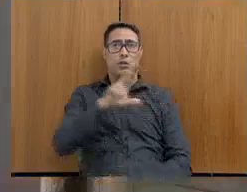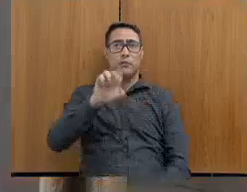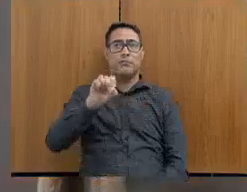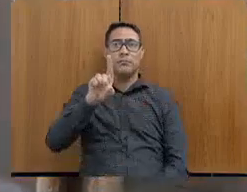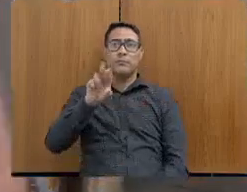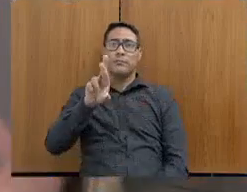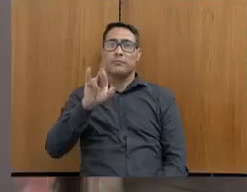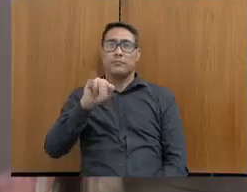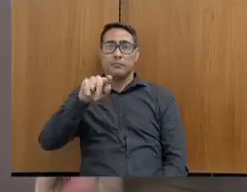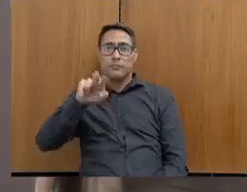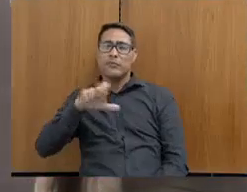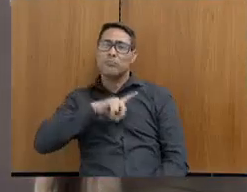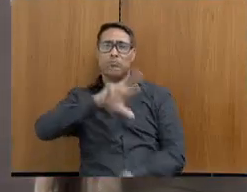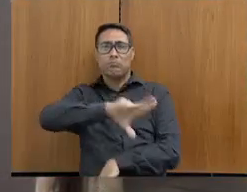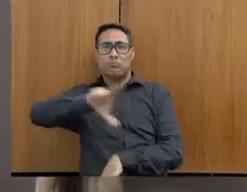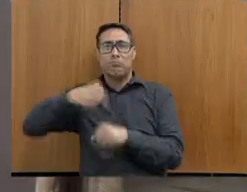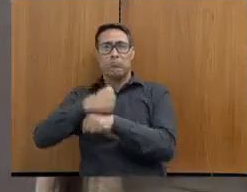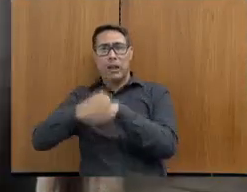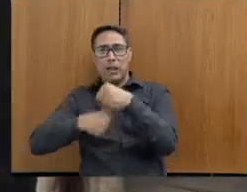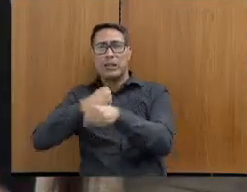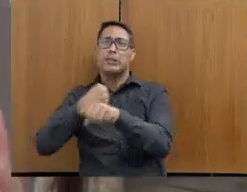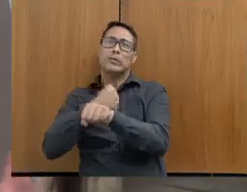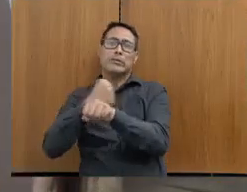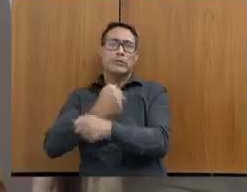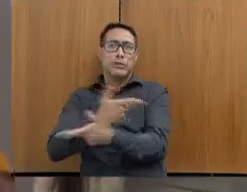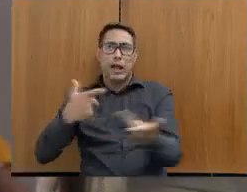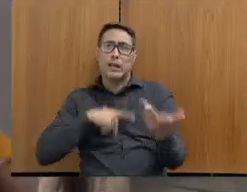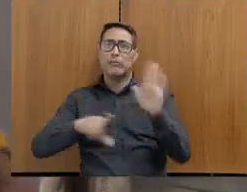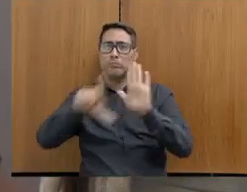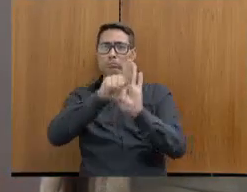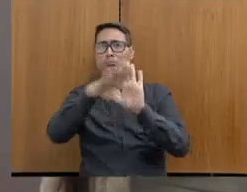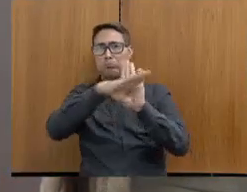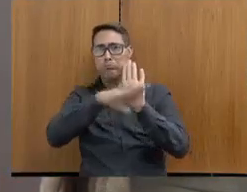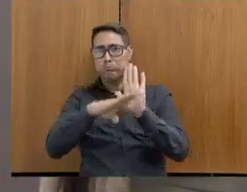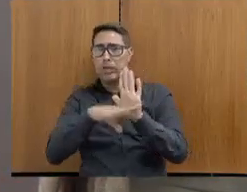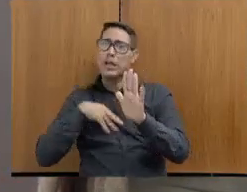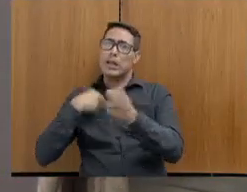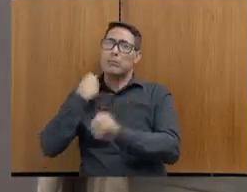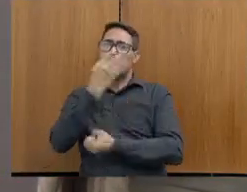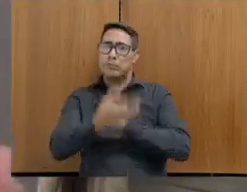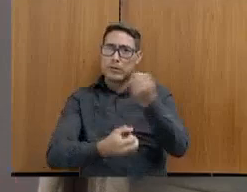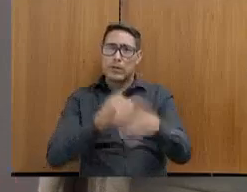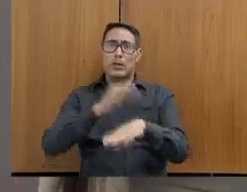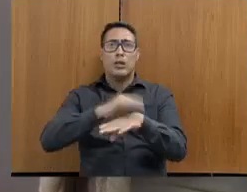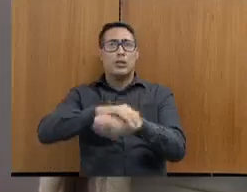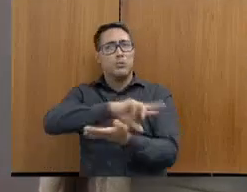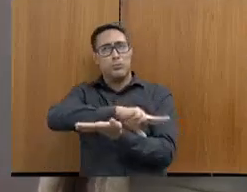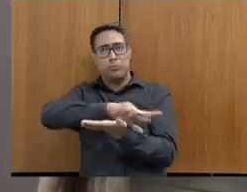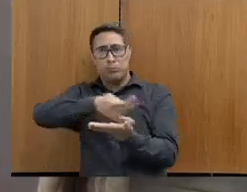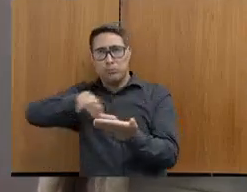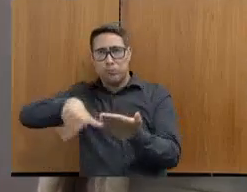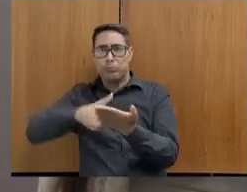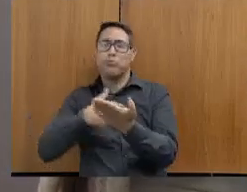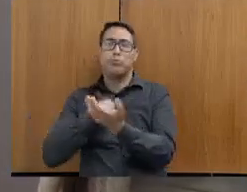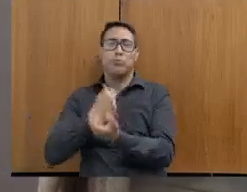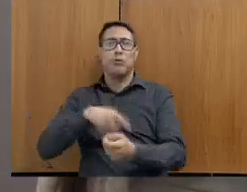anos conferem emendas parlamentares visando aí a destinação de equipamentos Imobiliários para as unidades da Polícia Civil como todos